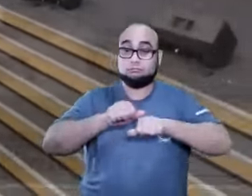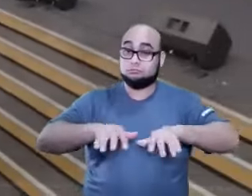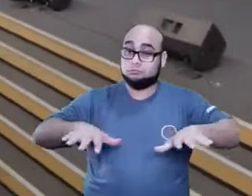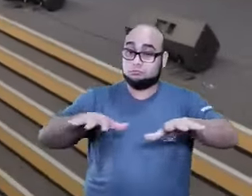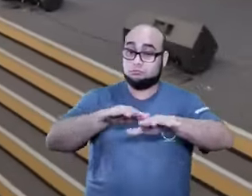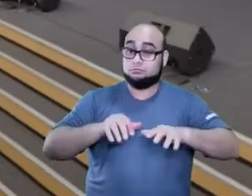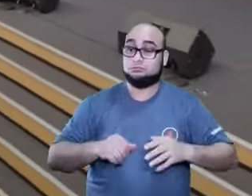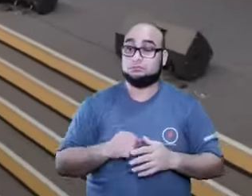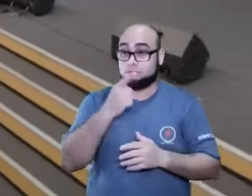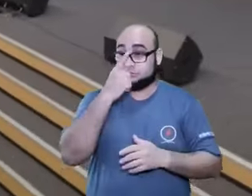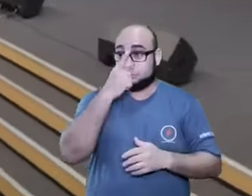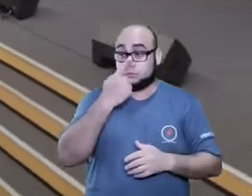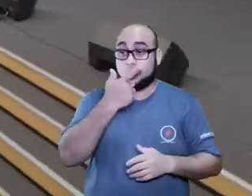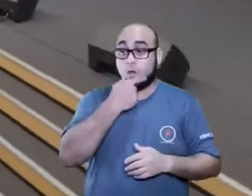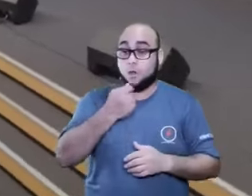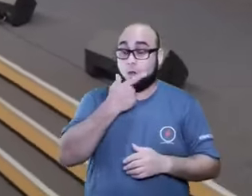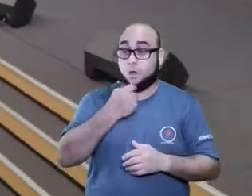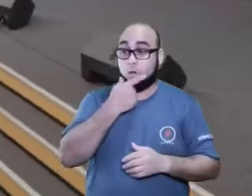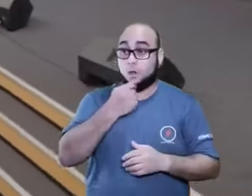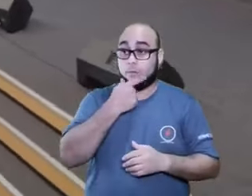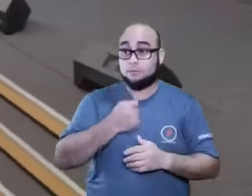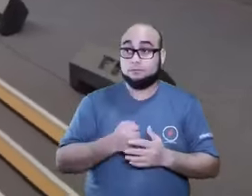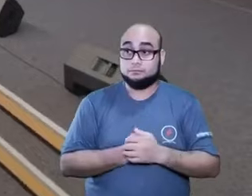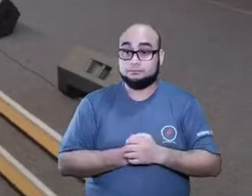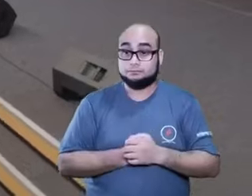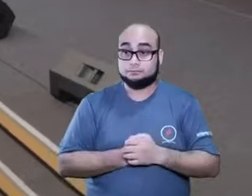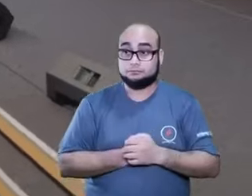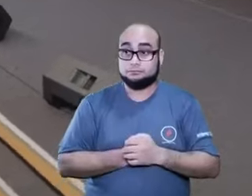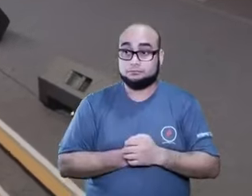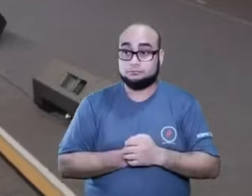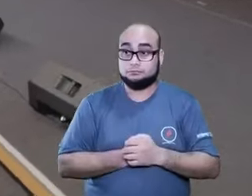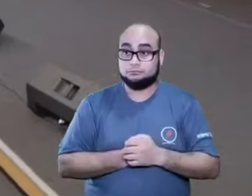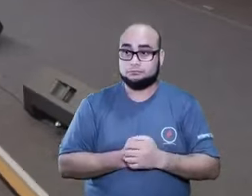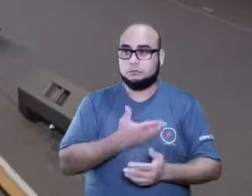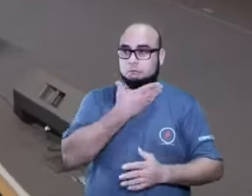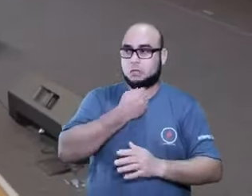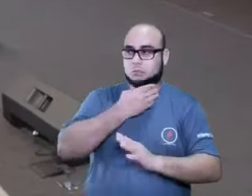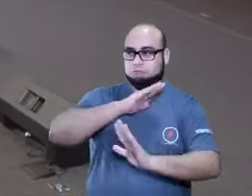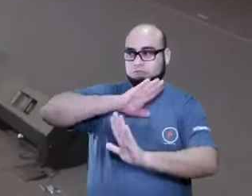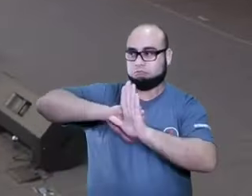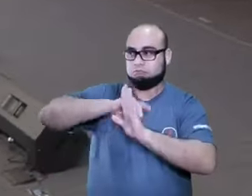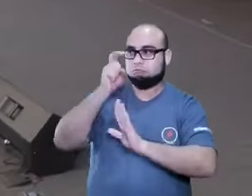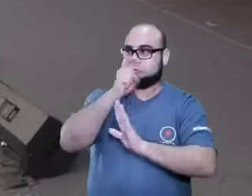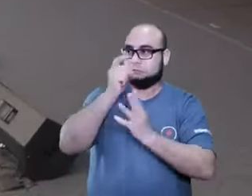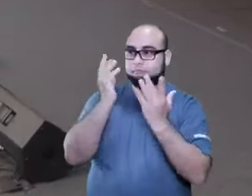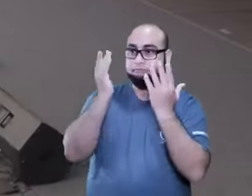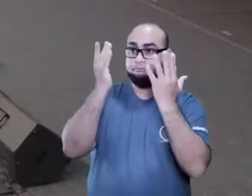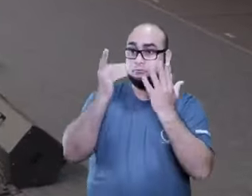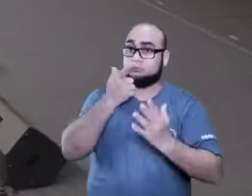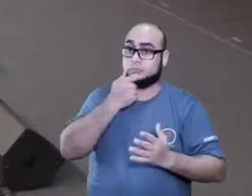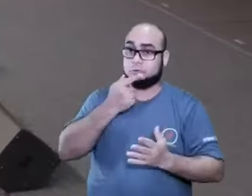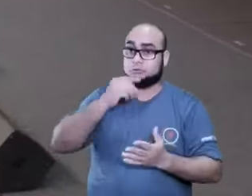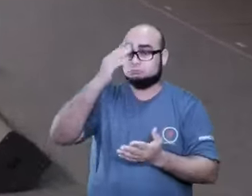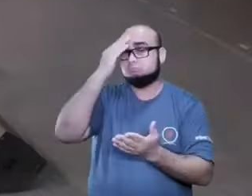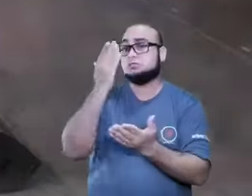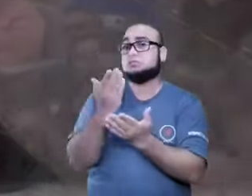dele não é baseada na hipocrisia, na mentira. Ele realmente pensa